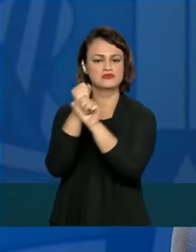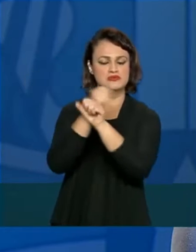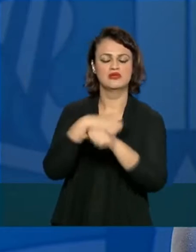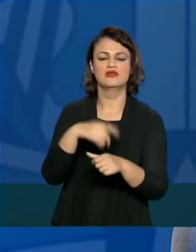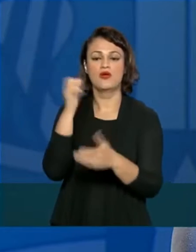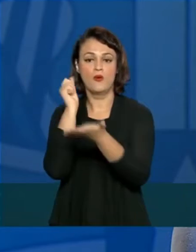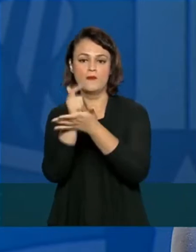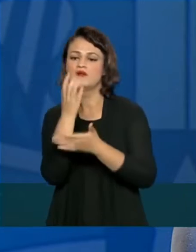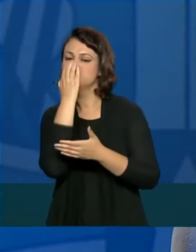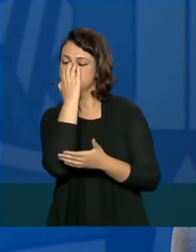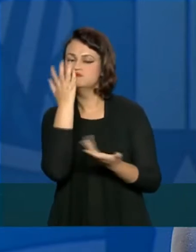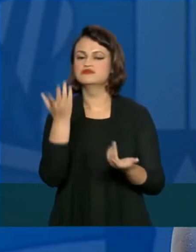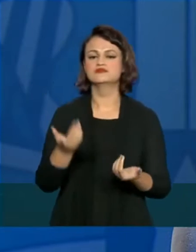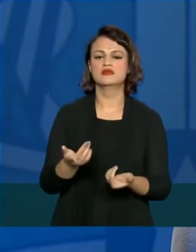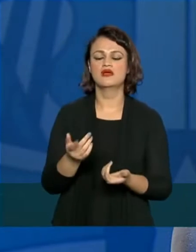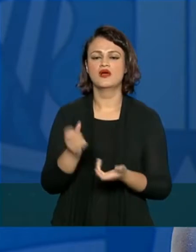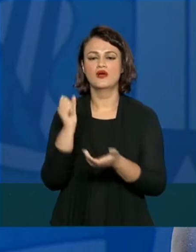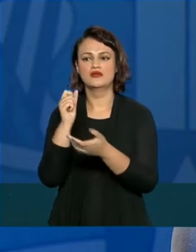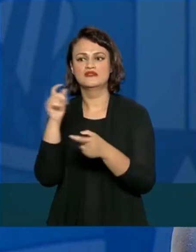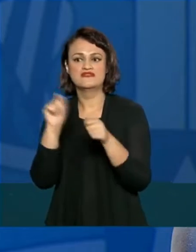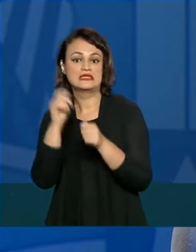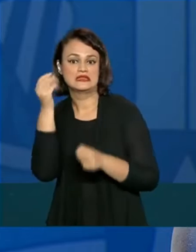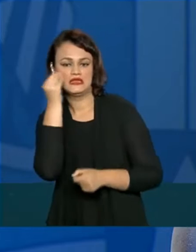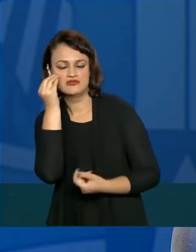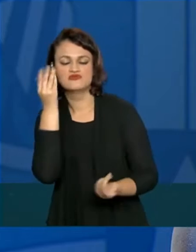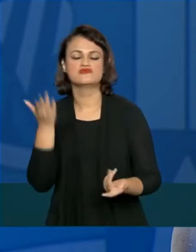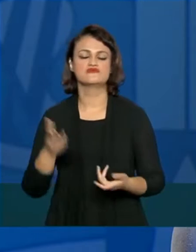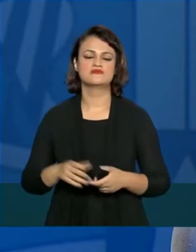ventiladores, adquirir testes,